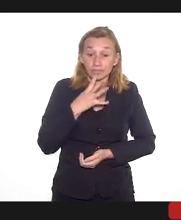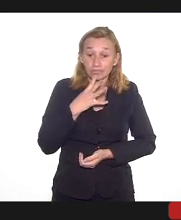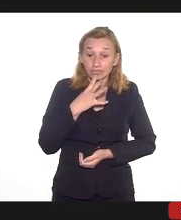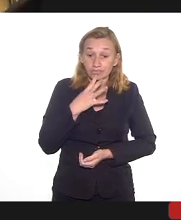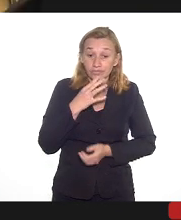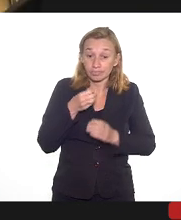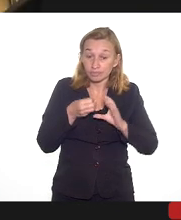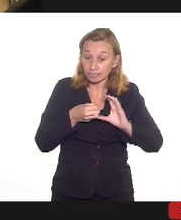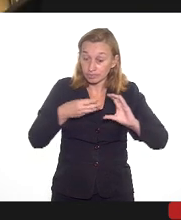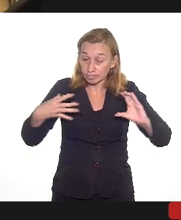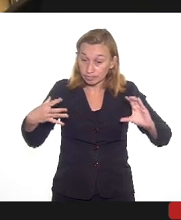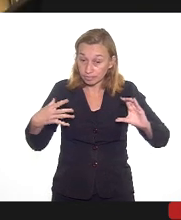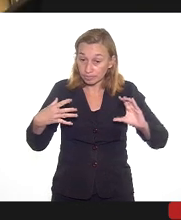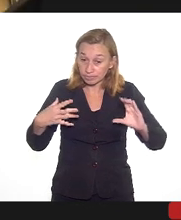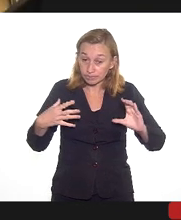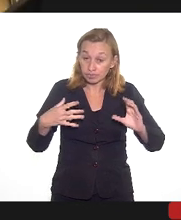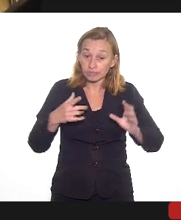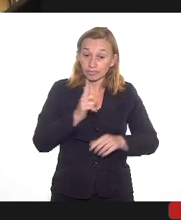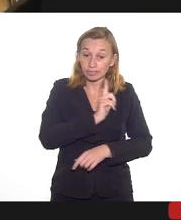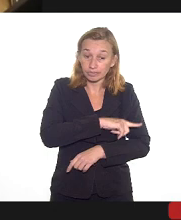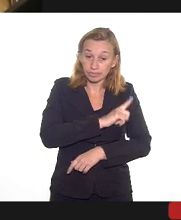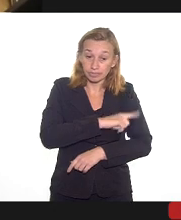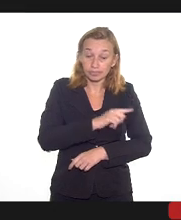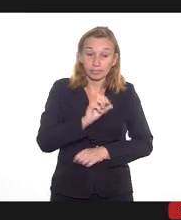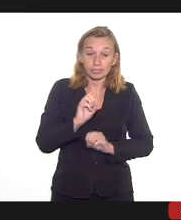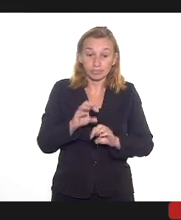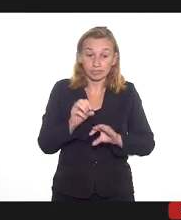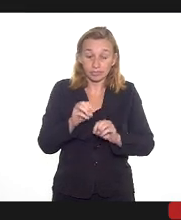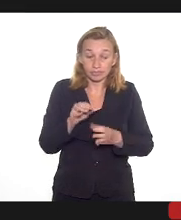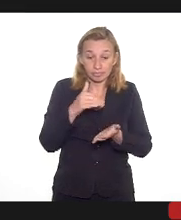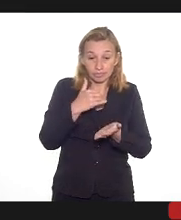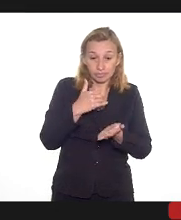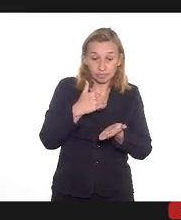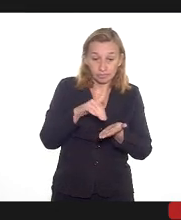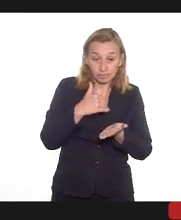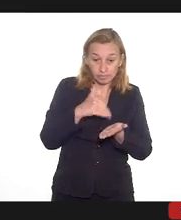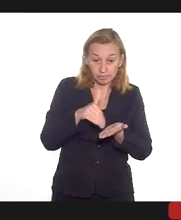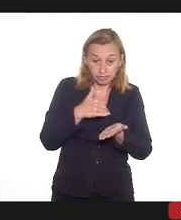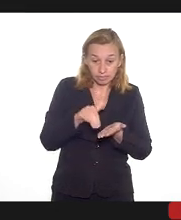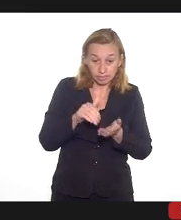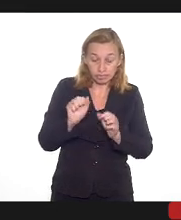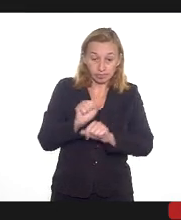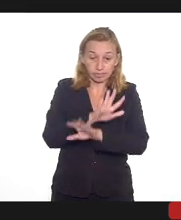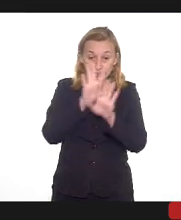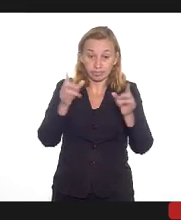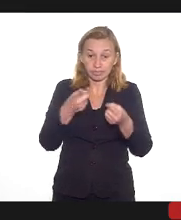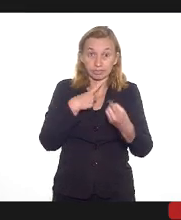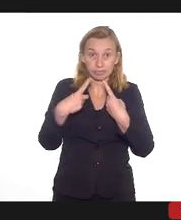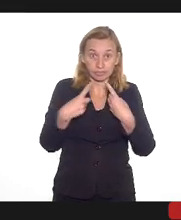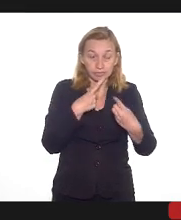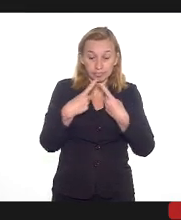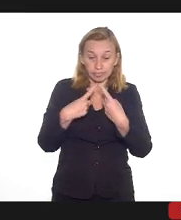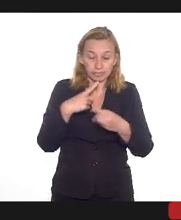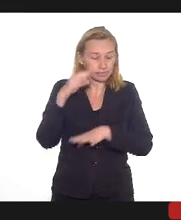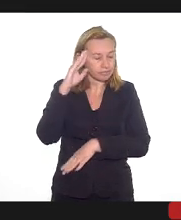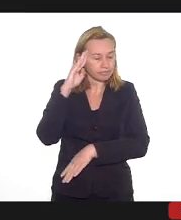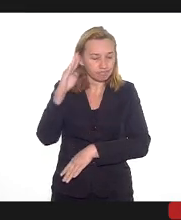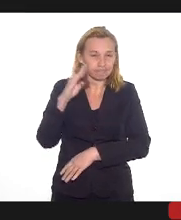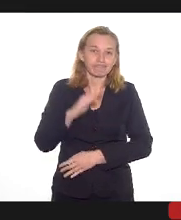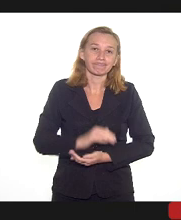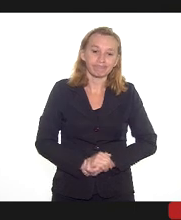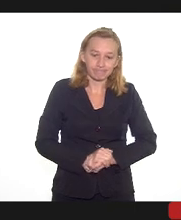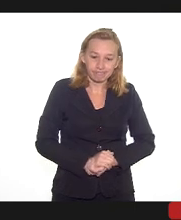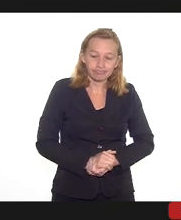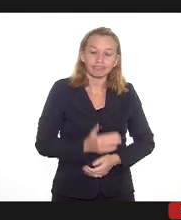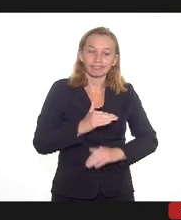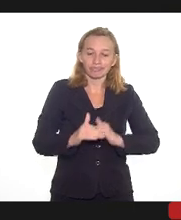as características da atual gestão da Secretaria de Educação quanto ao diálogo e à transparência, elementos fundamentais